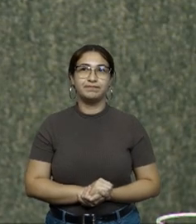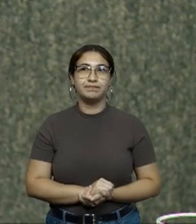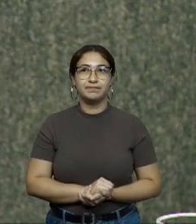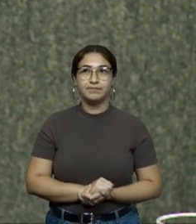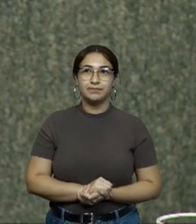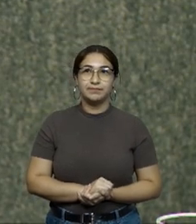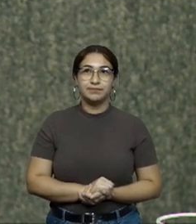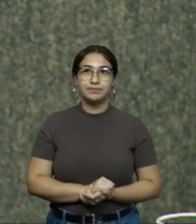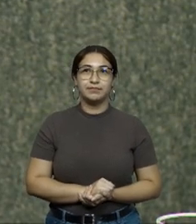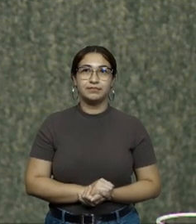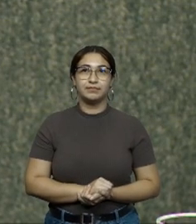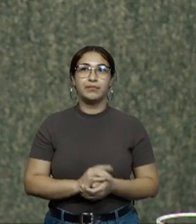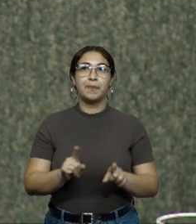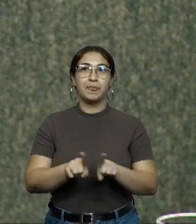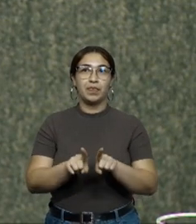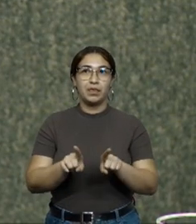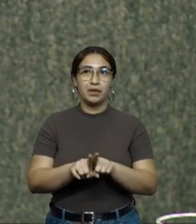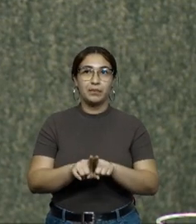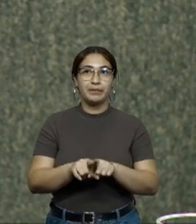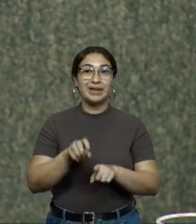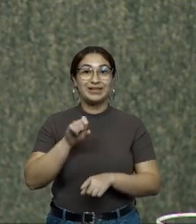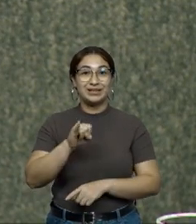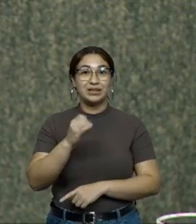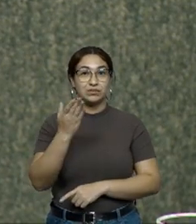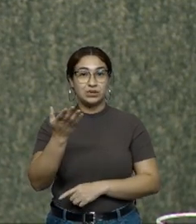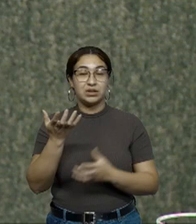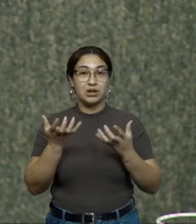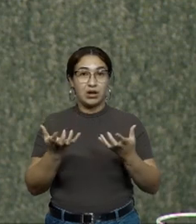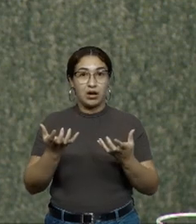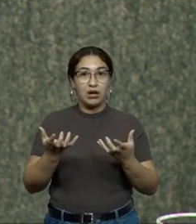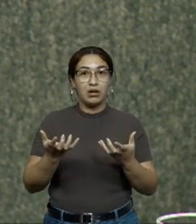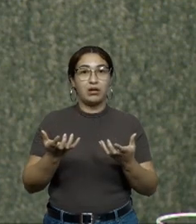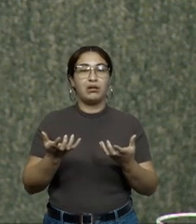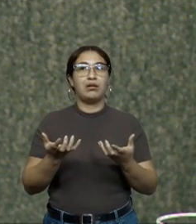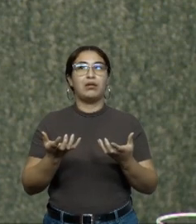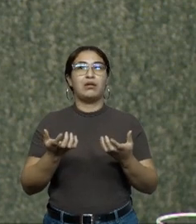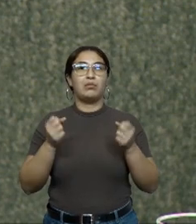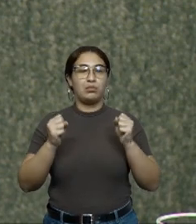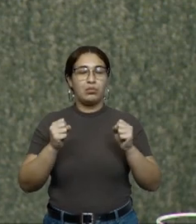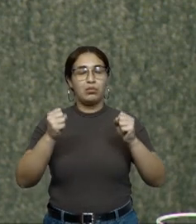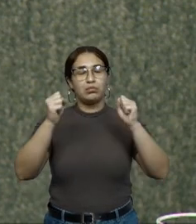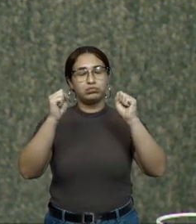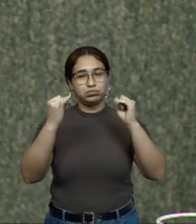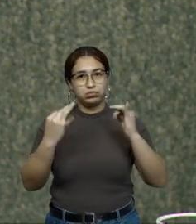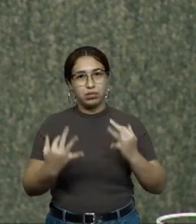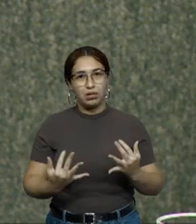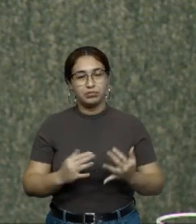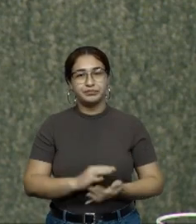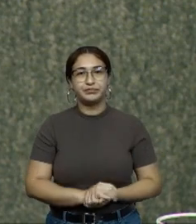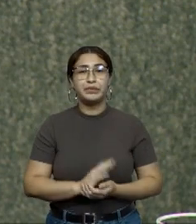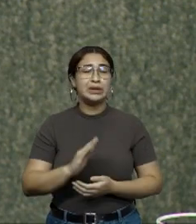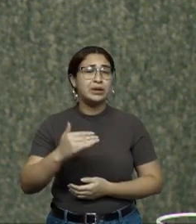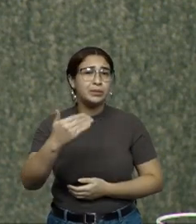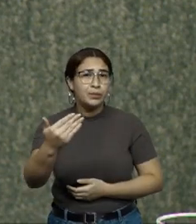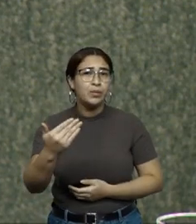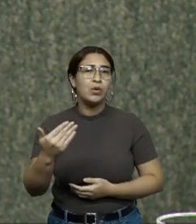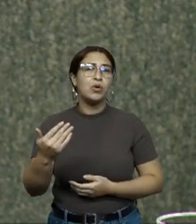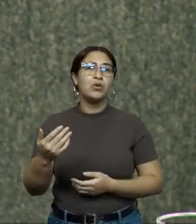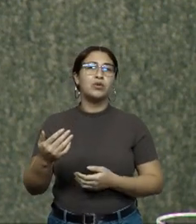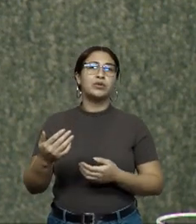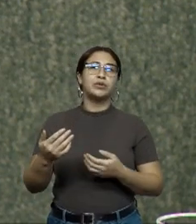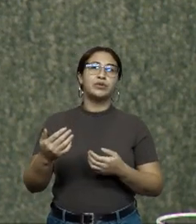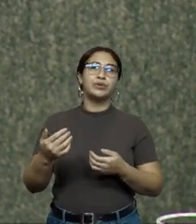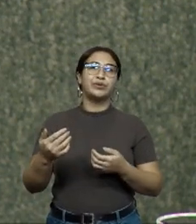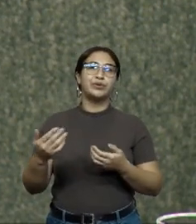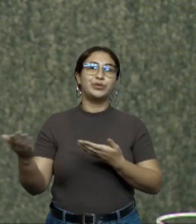também se manifestar Pode ficar à vontade após essas falas nós vamos abrir para